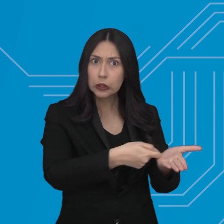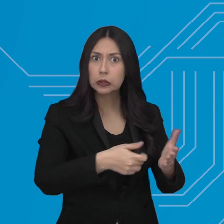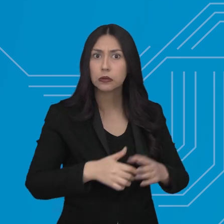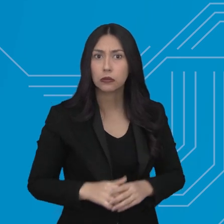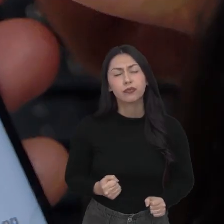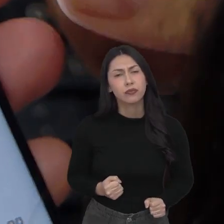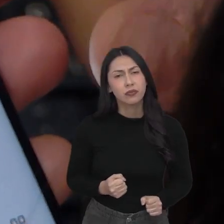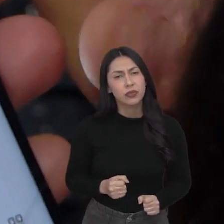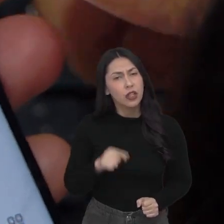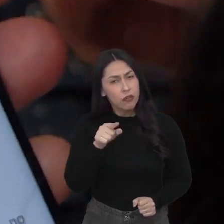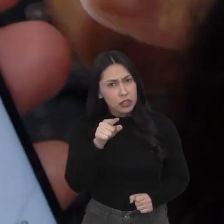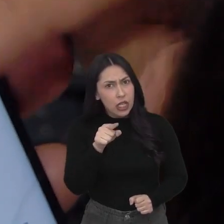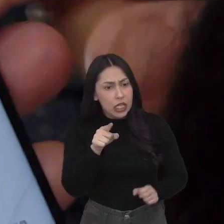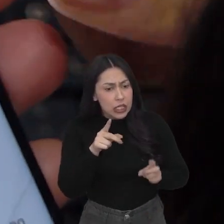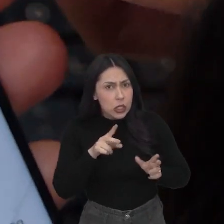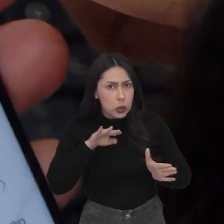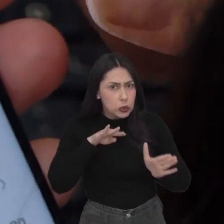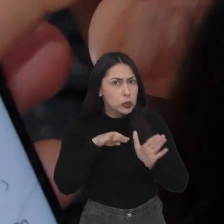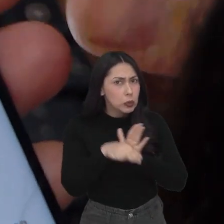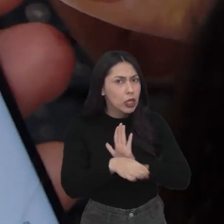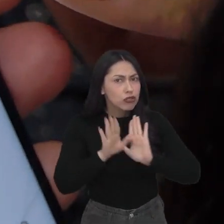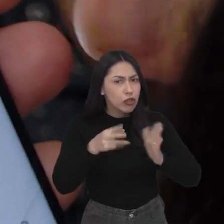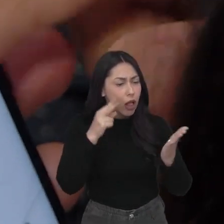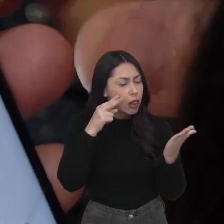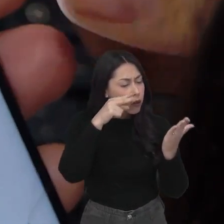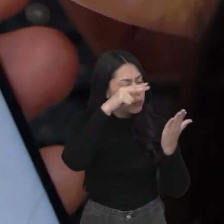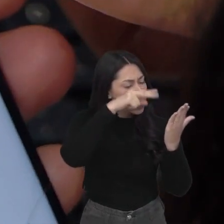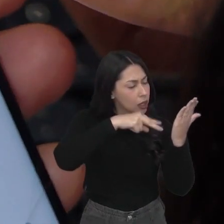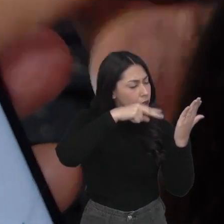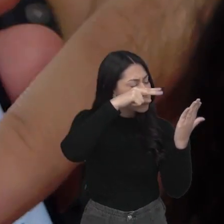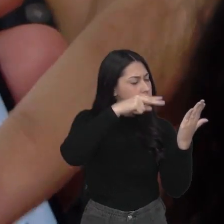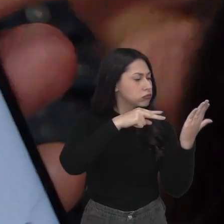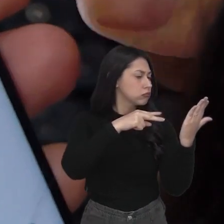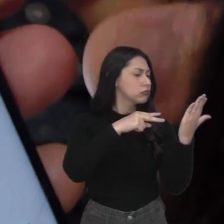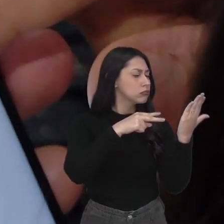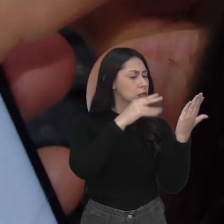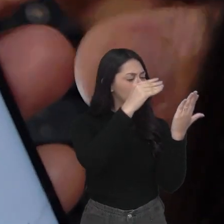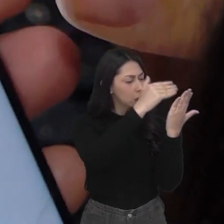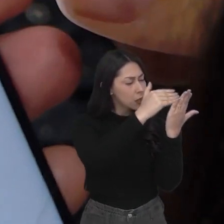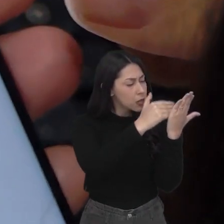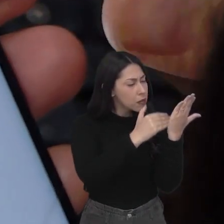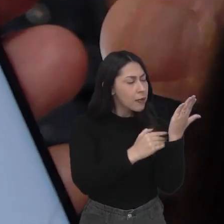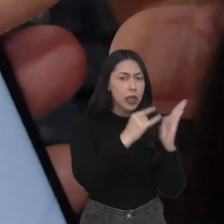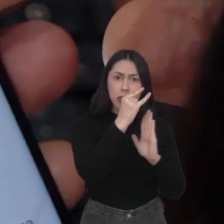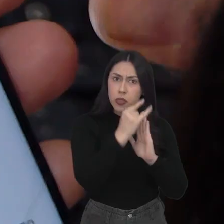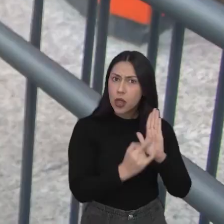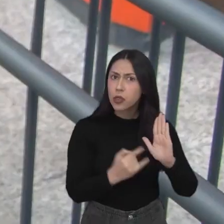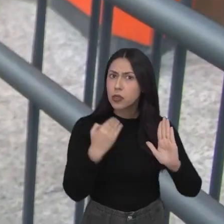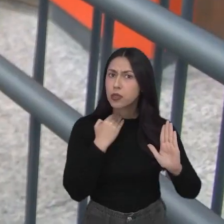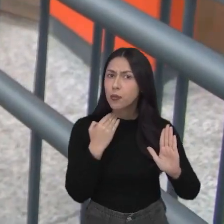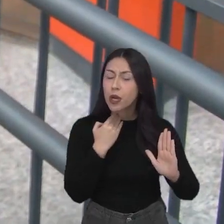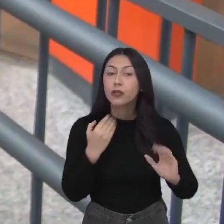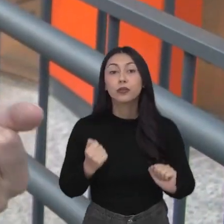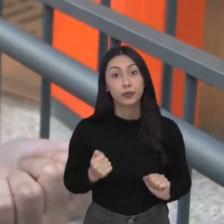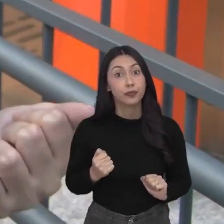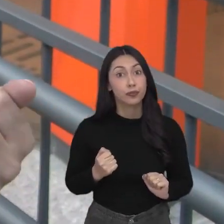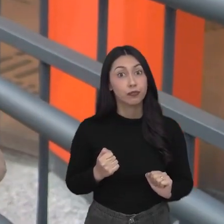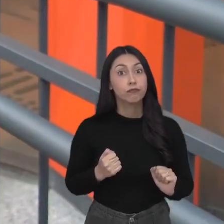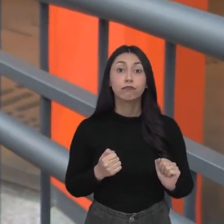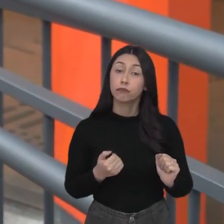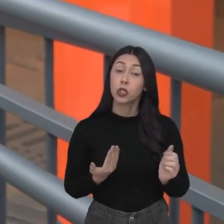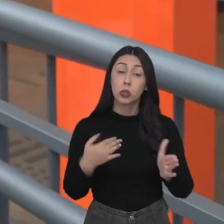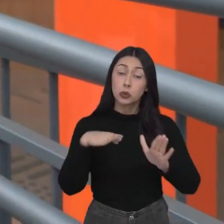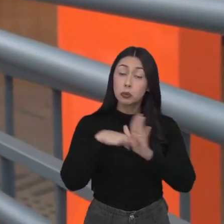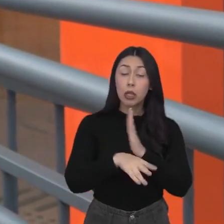irregular. Você costuma consultar seu extrato bancário e a fatura do cartão ao longo do mês? Durante uma